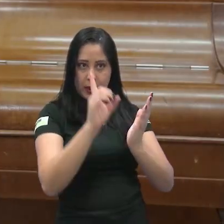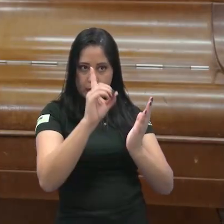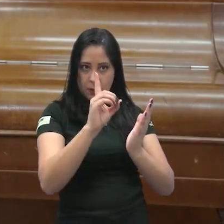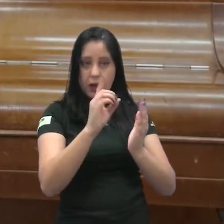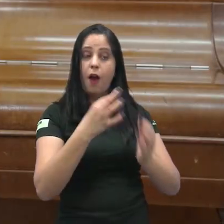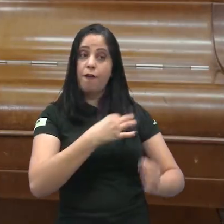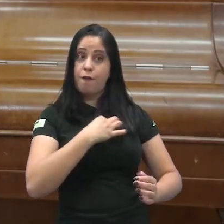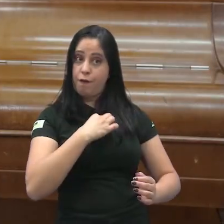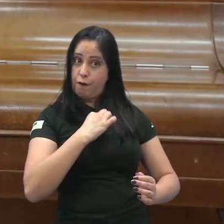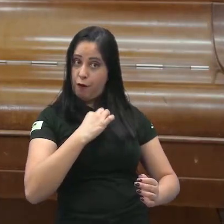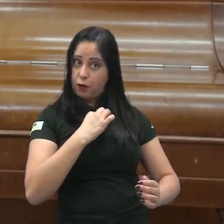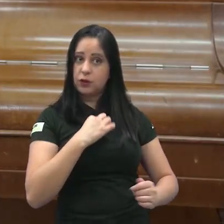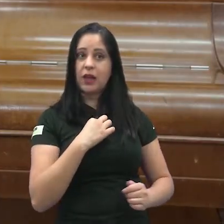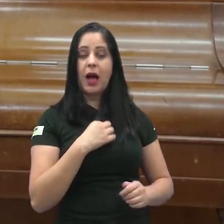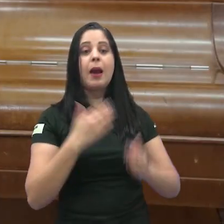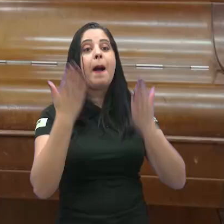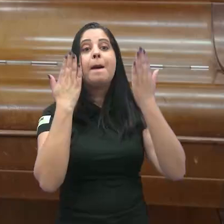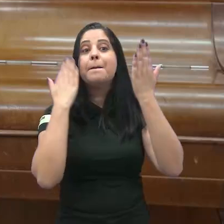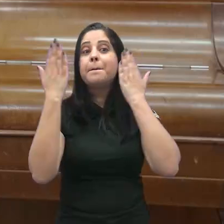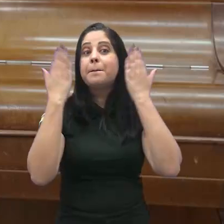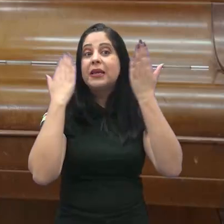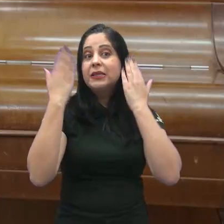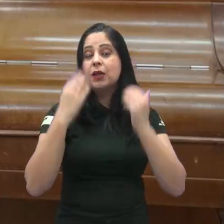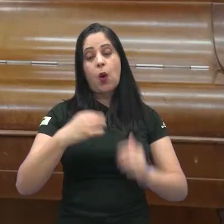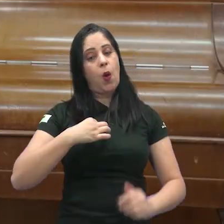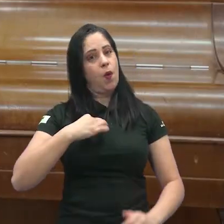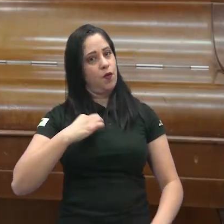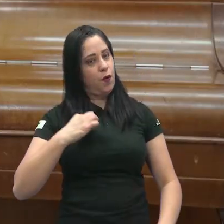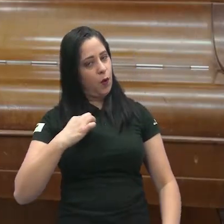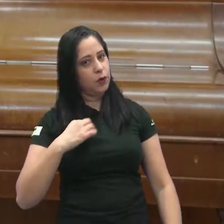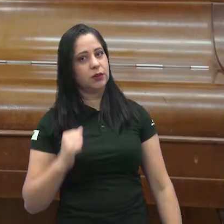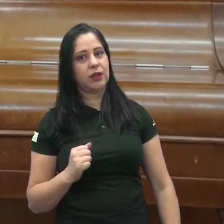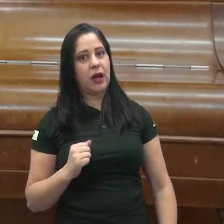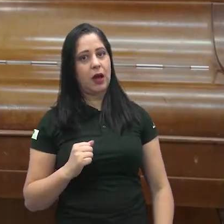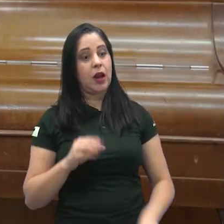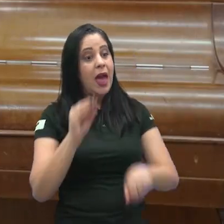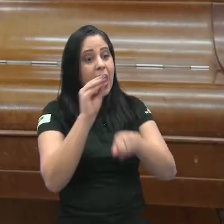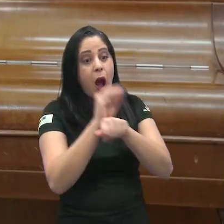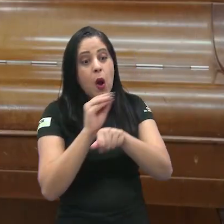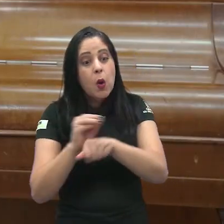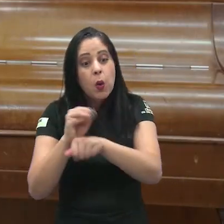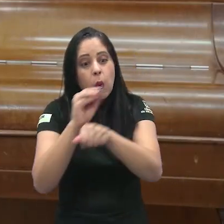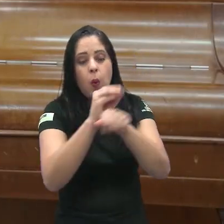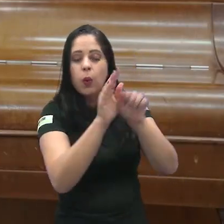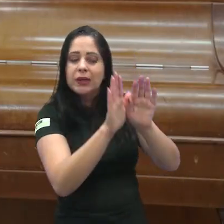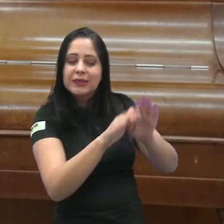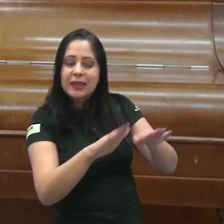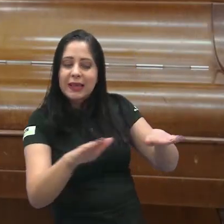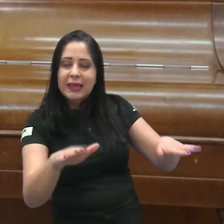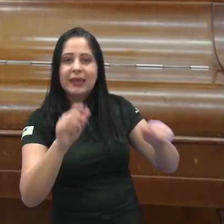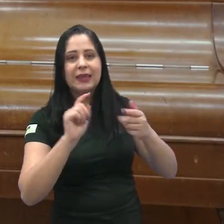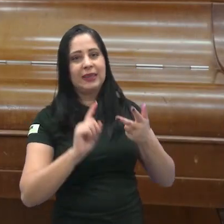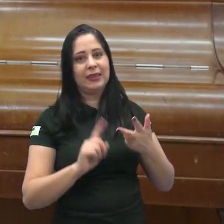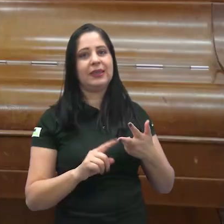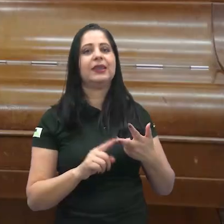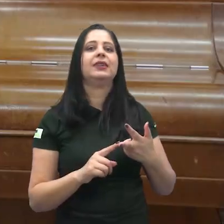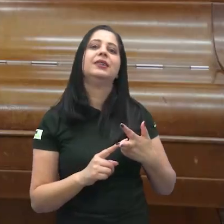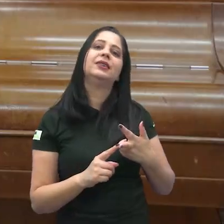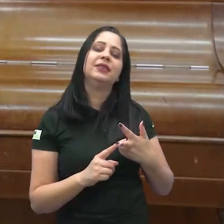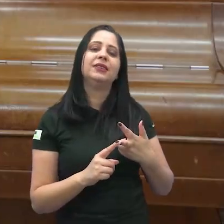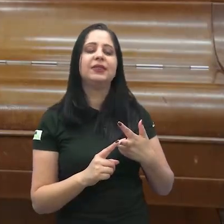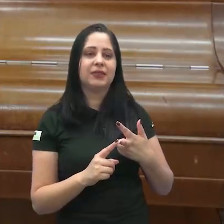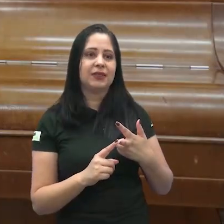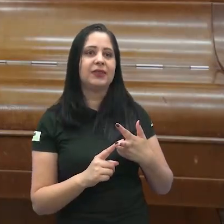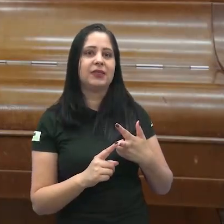também. Nós temos uma psicóloga que ela é voluntária, onde ela cuida da situação